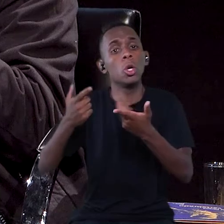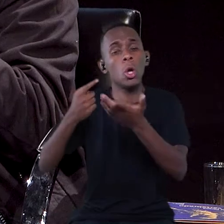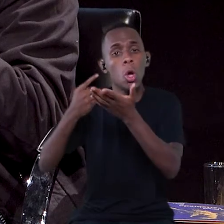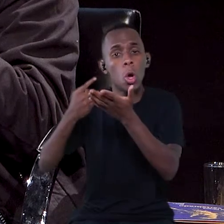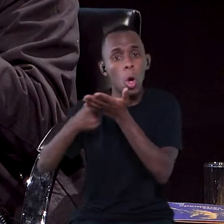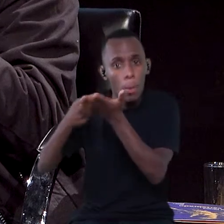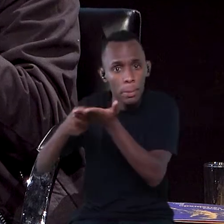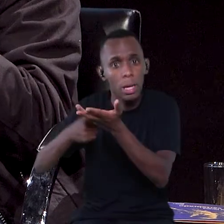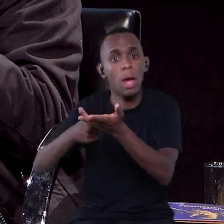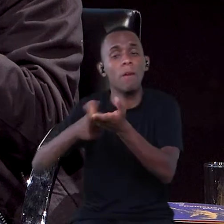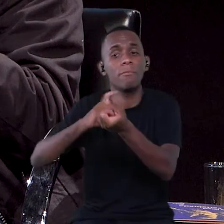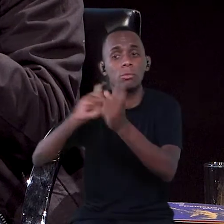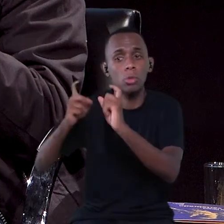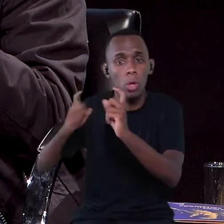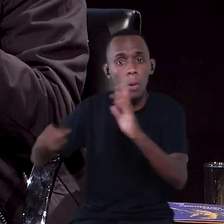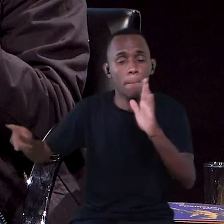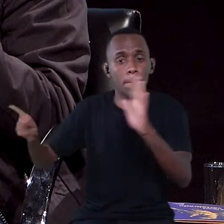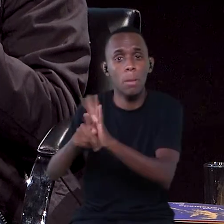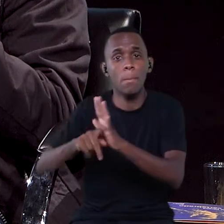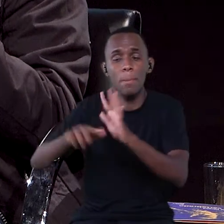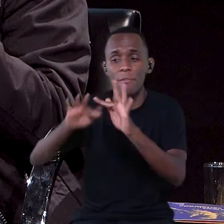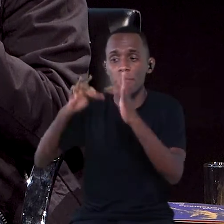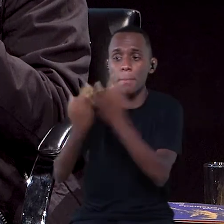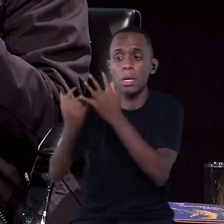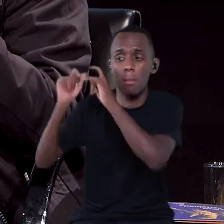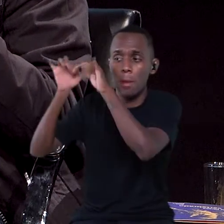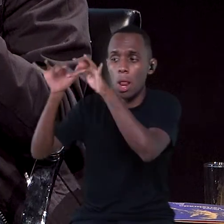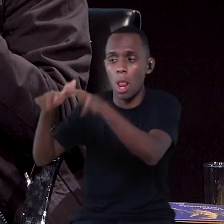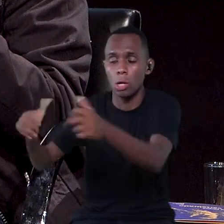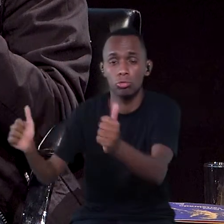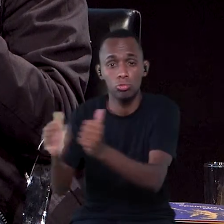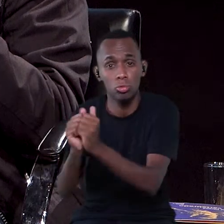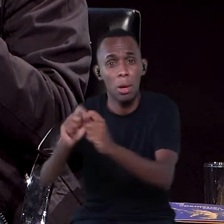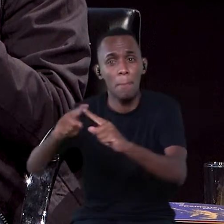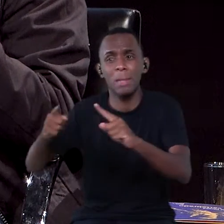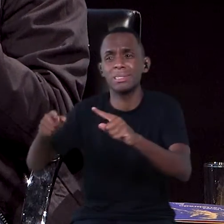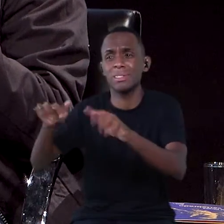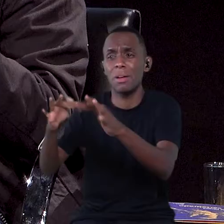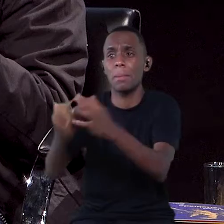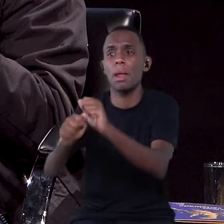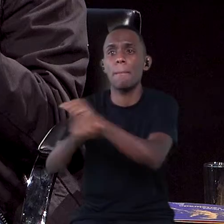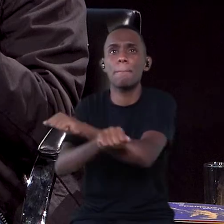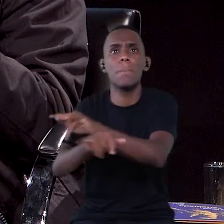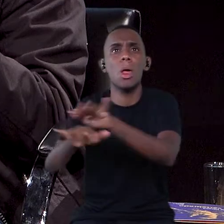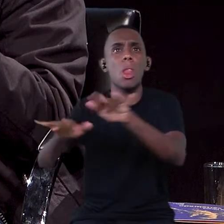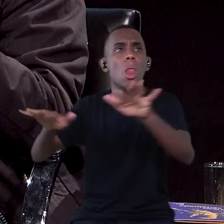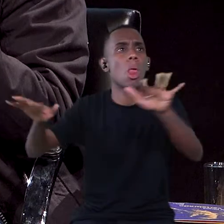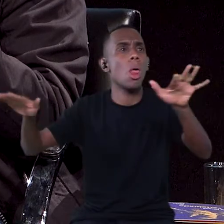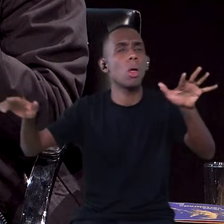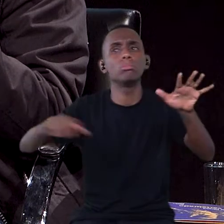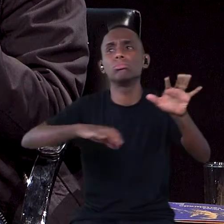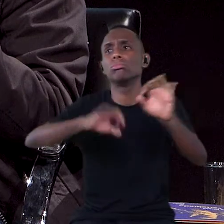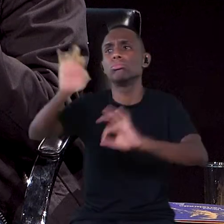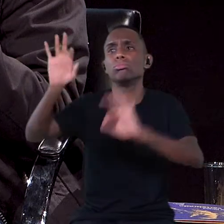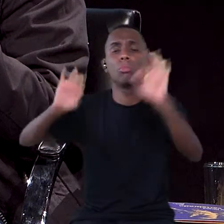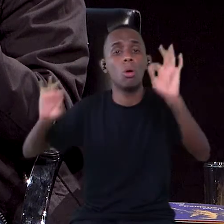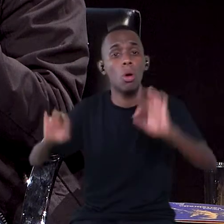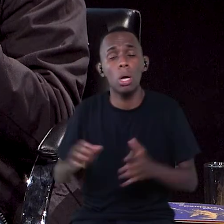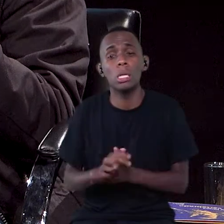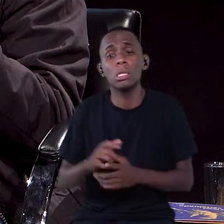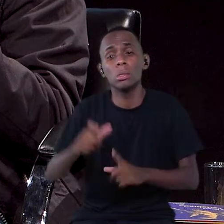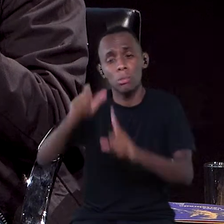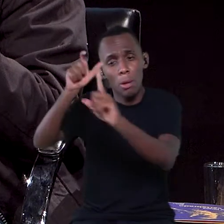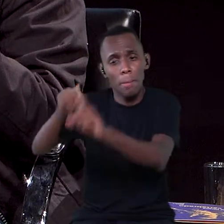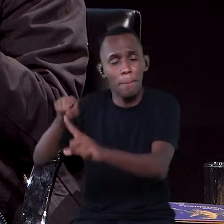inteira para as festas devocionais. Mas essa família se dispersou. E havia um senhor que dizia o tempo